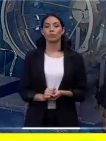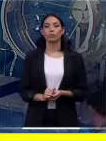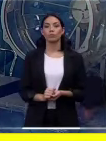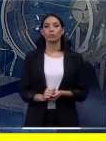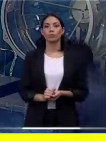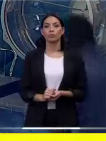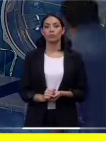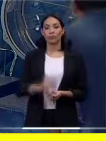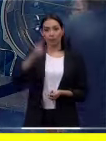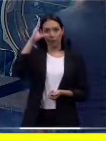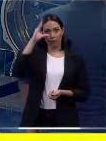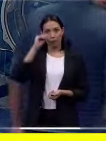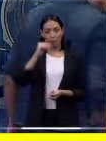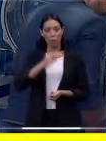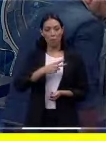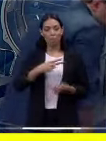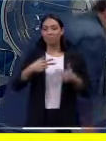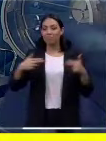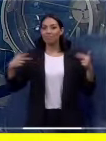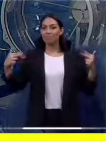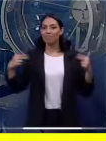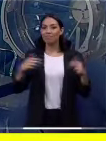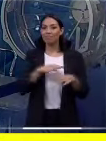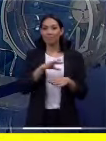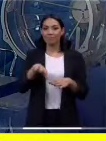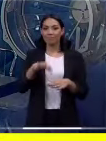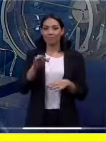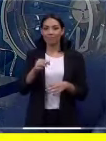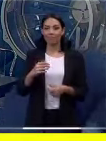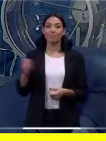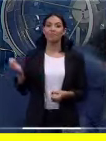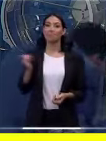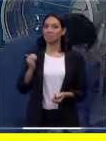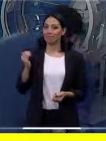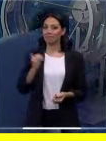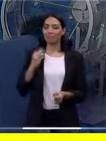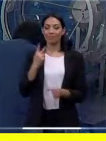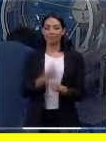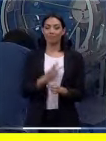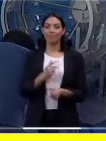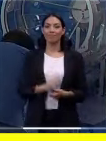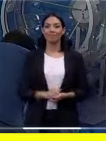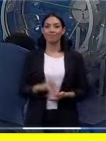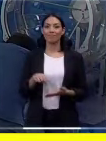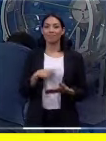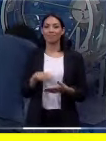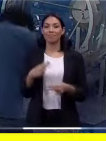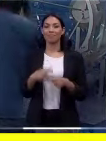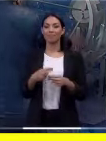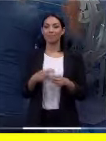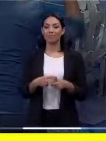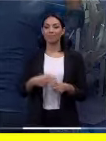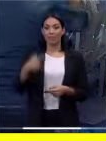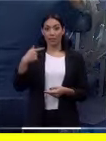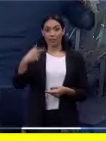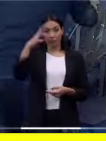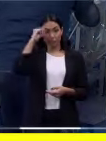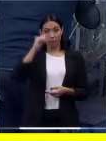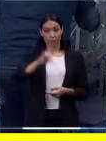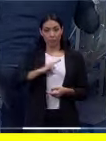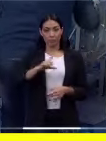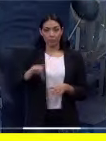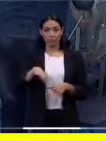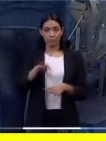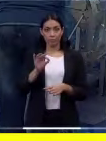Uma noite de muitos sorteios, milhões em prêmios nas loterias Caixa. Às 19 horas foi realizado